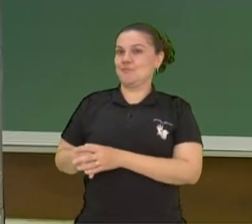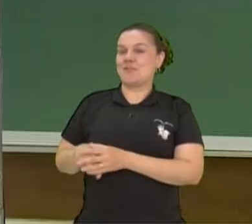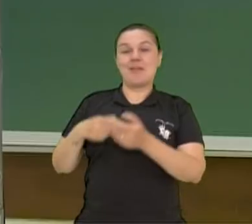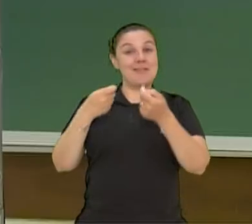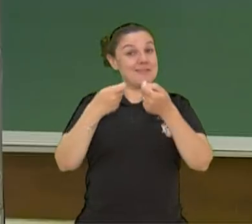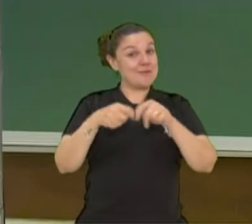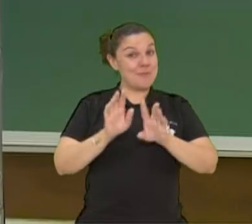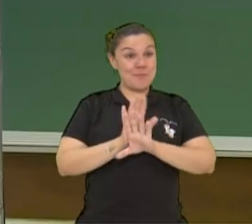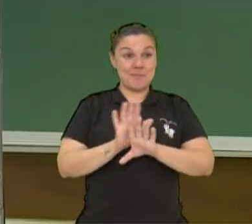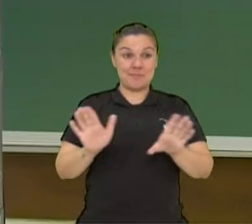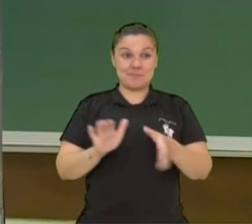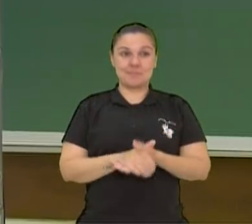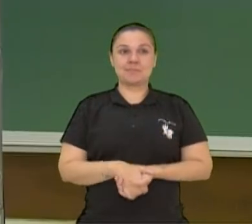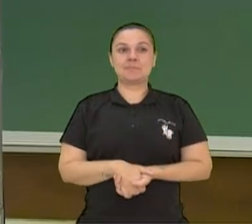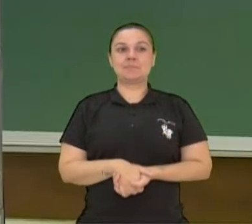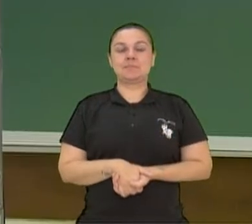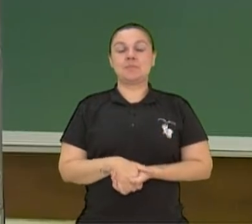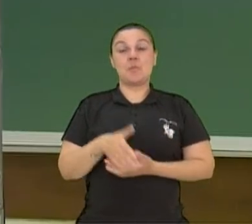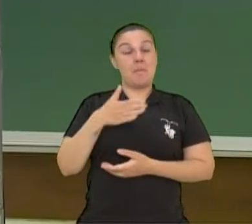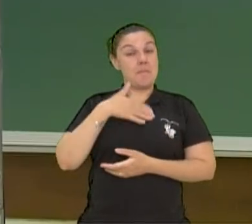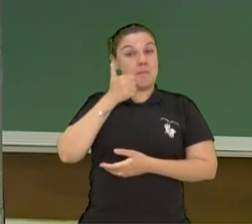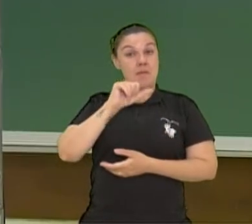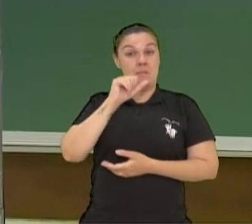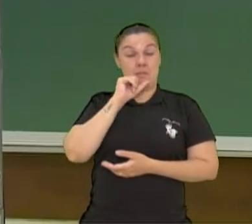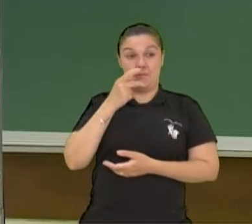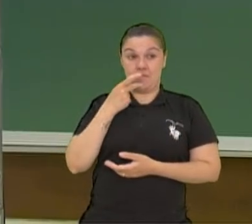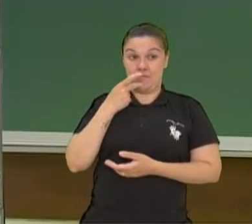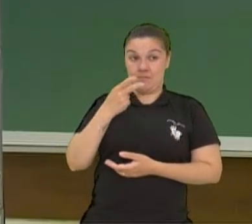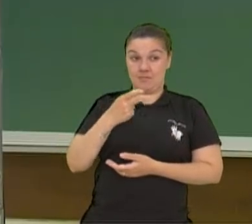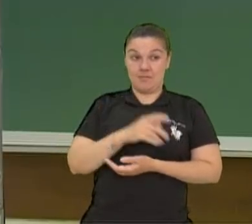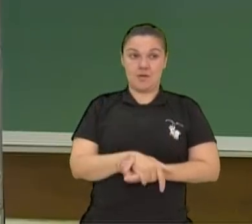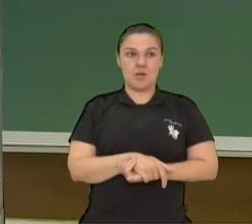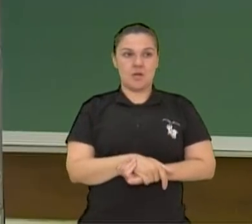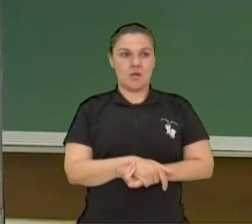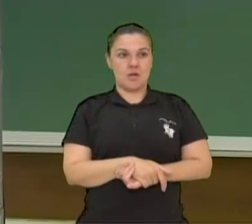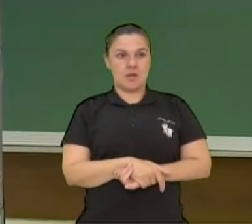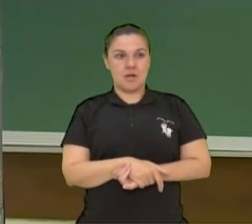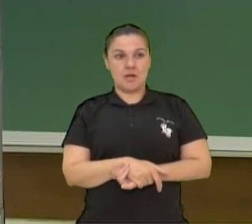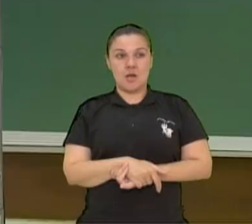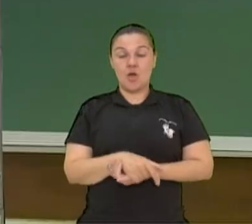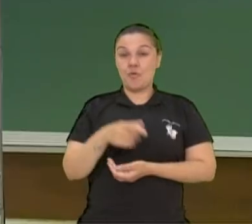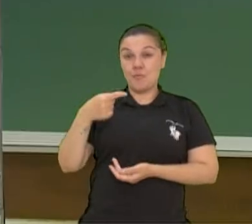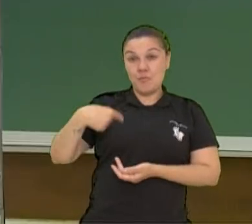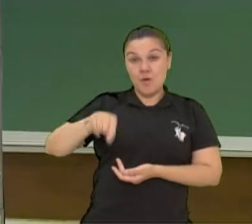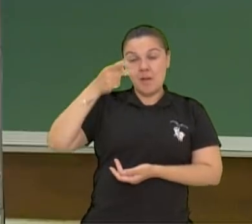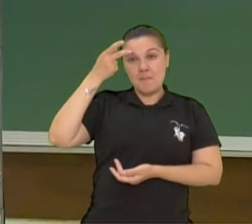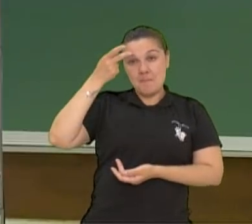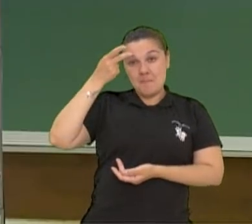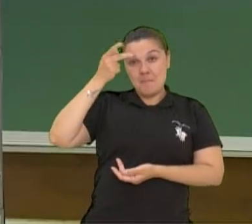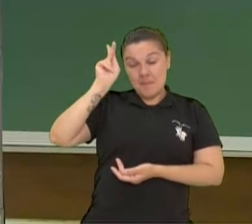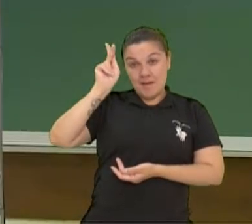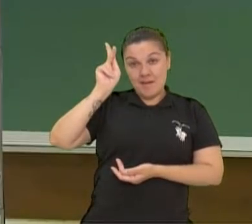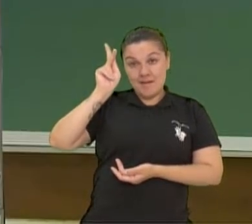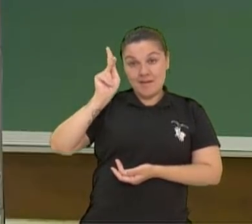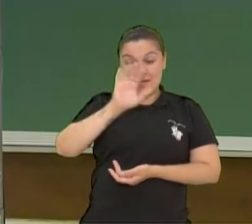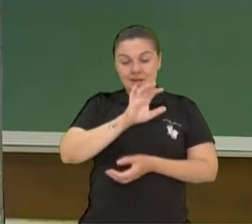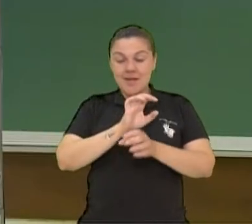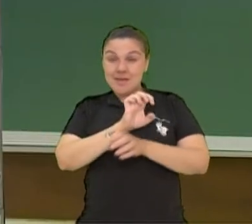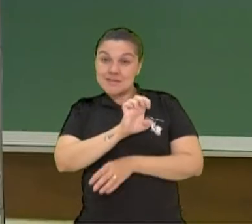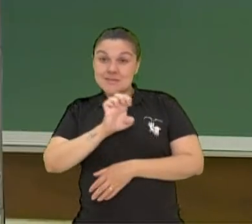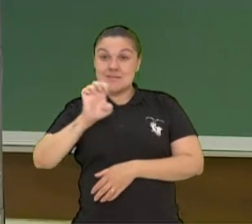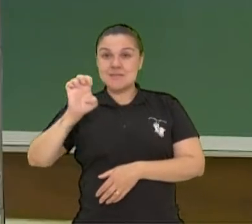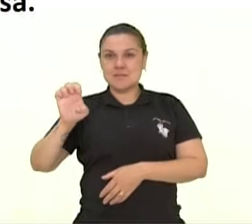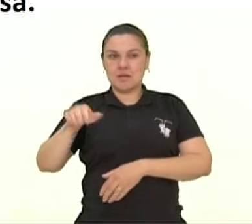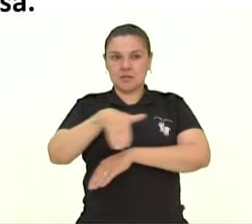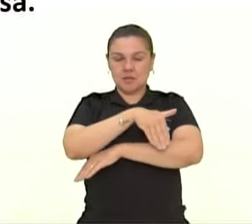de colocar. Então, minha mãe disse, foi para a esquerda daquela rua.